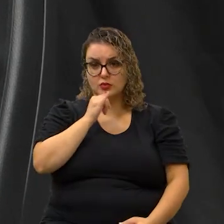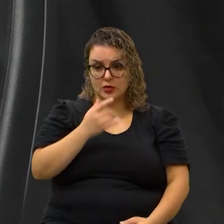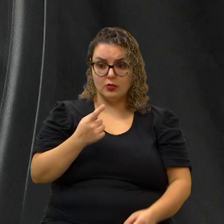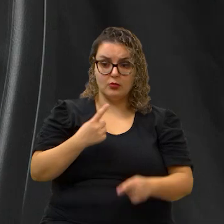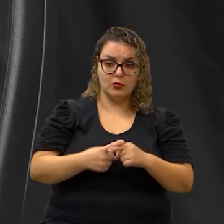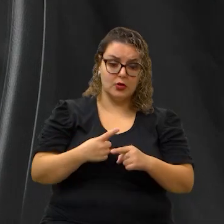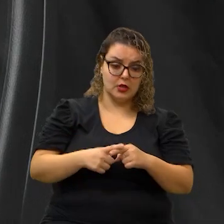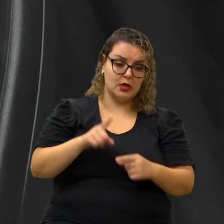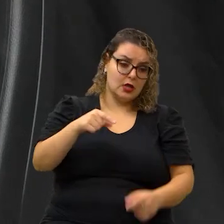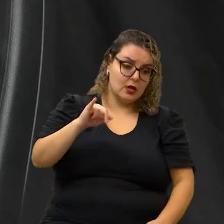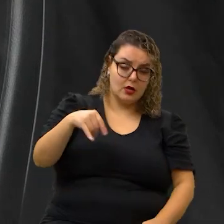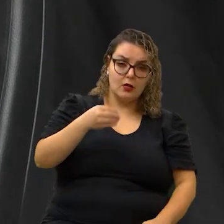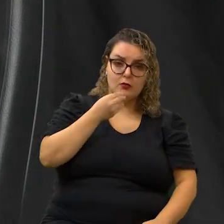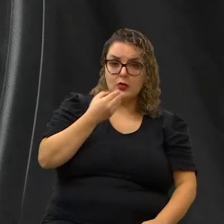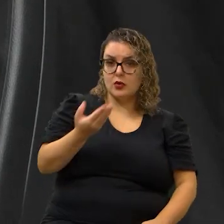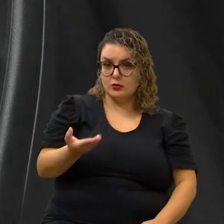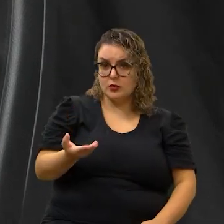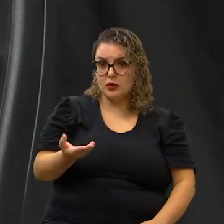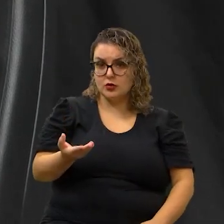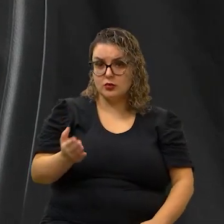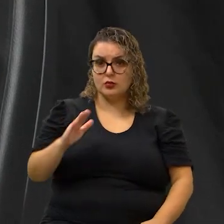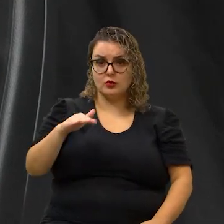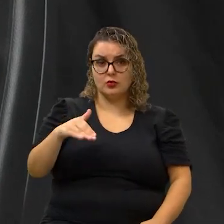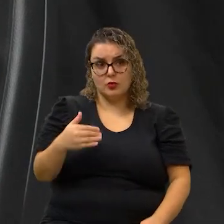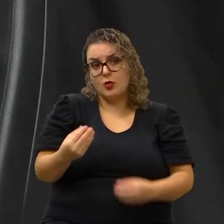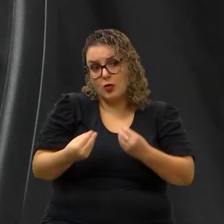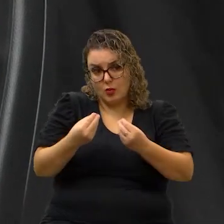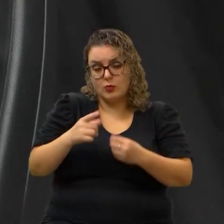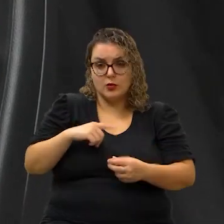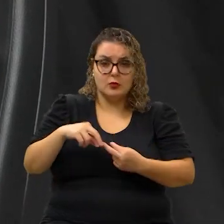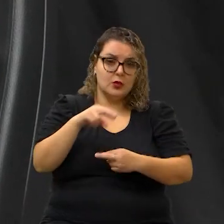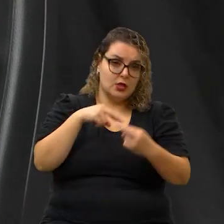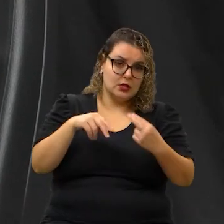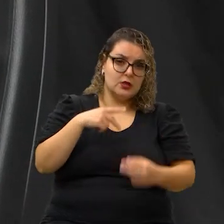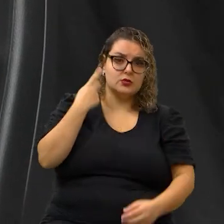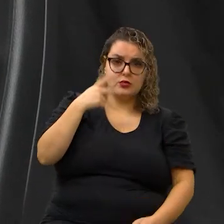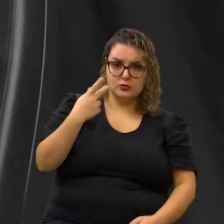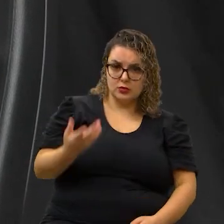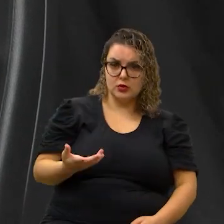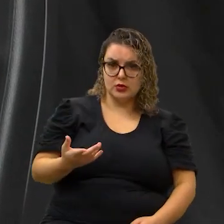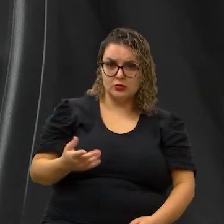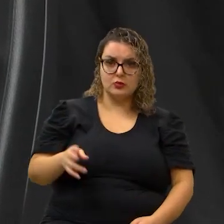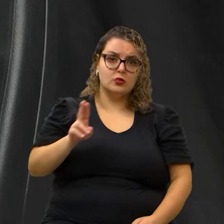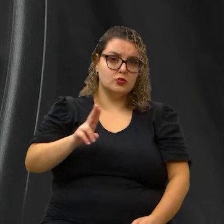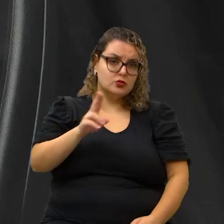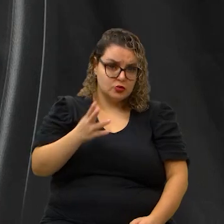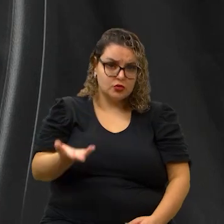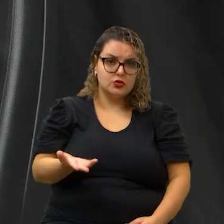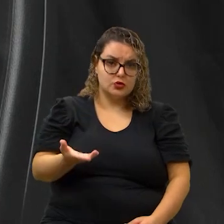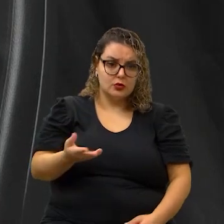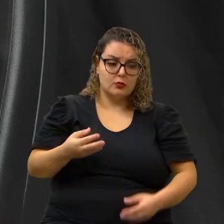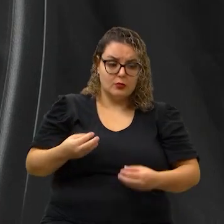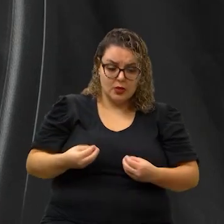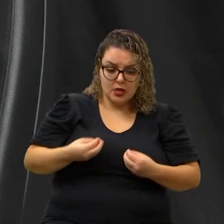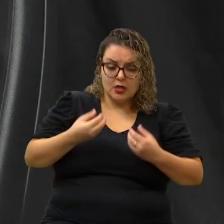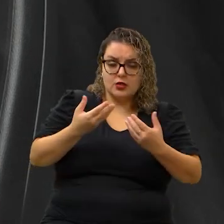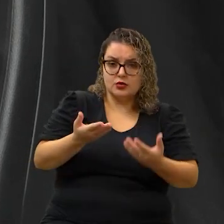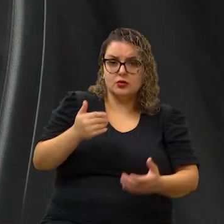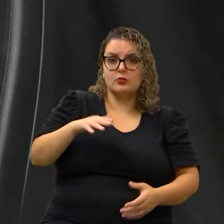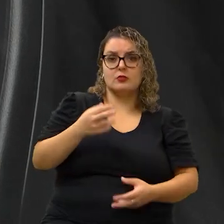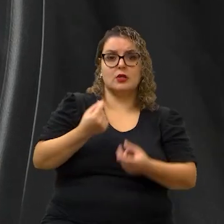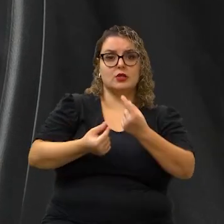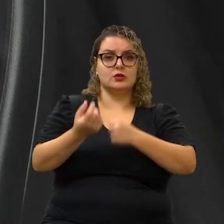alguns exemplos. Sim. Porque também essa é uma oportunidade, né? Como a gente tem relações políticas, você utiliza